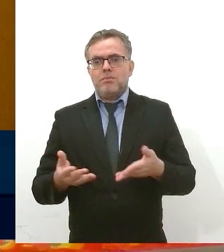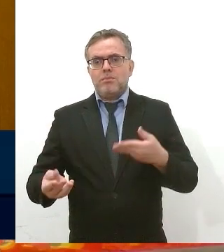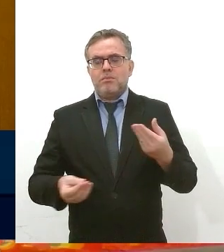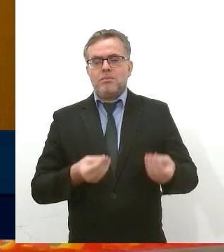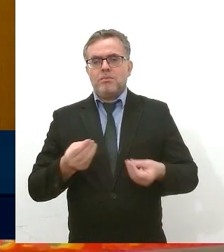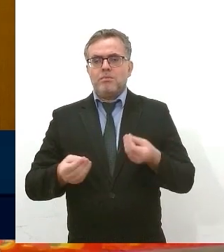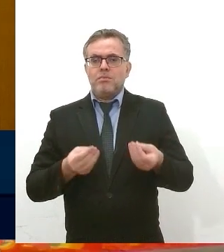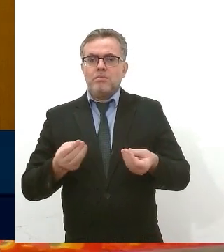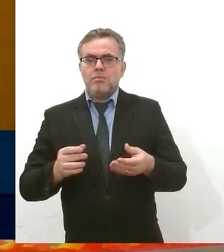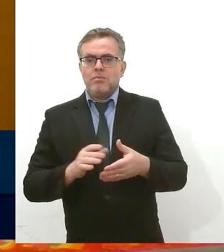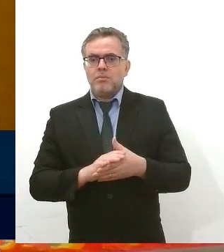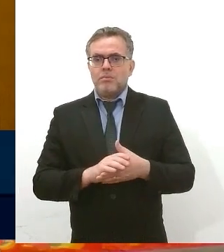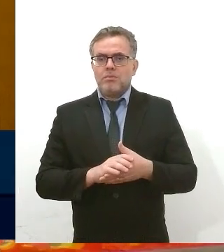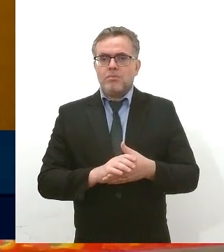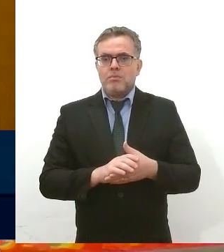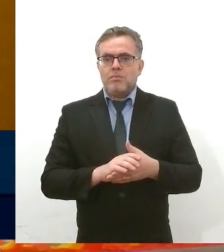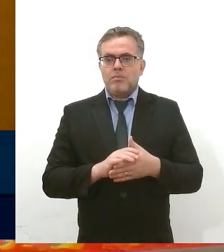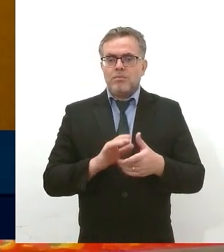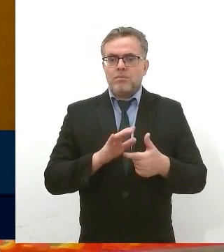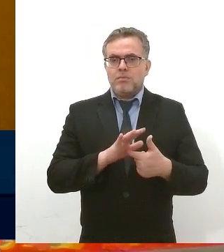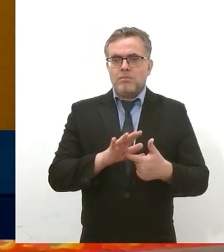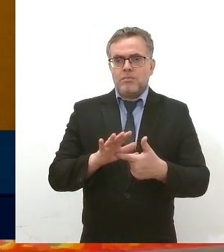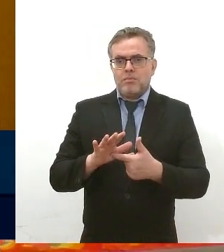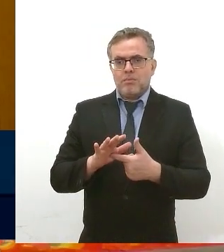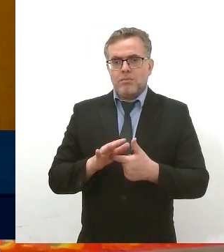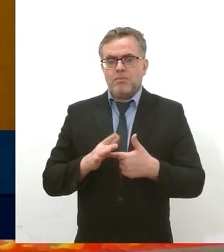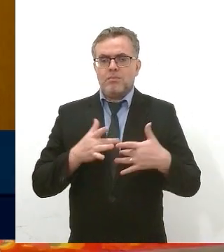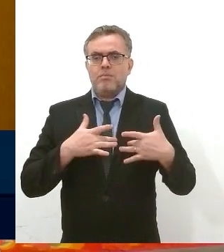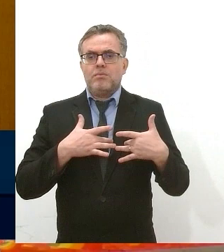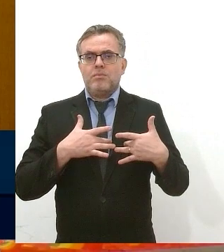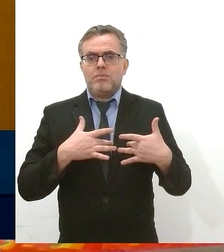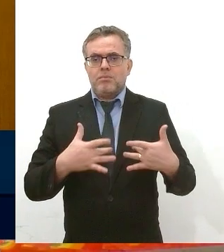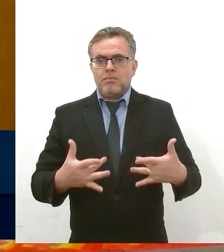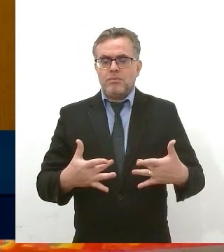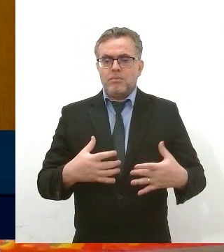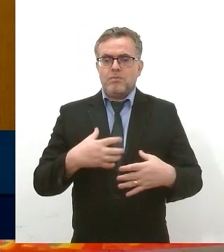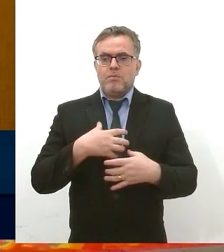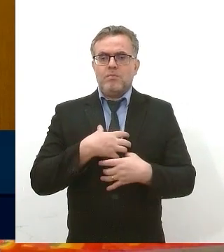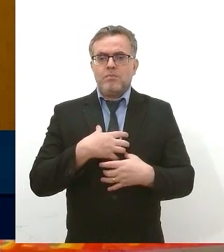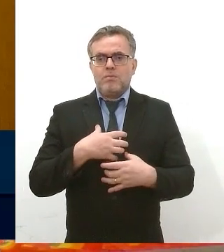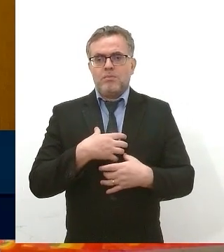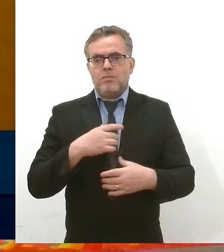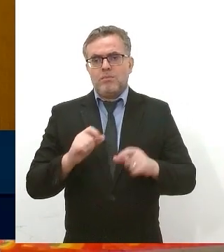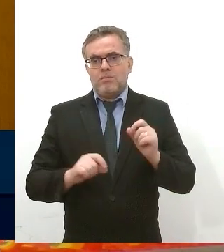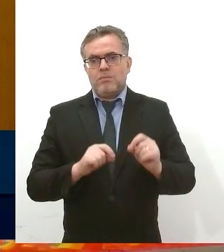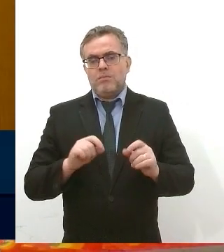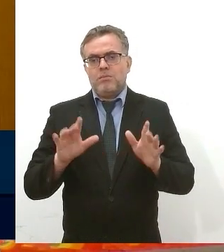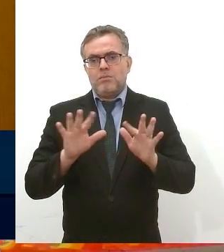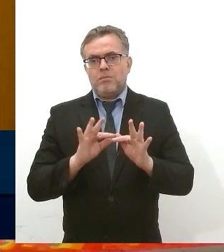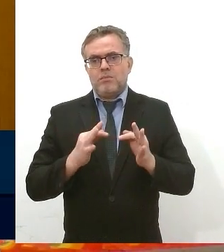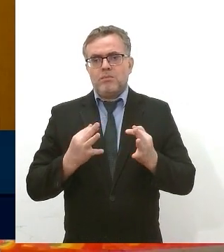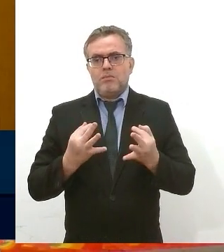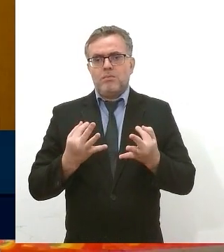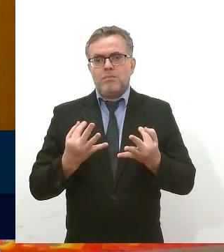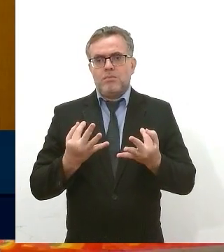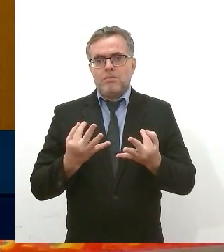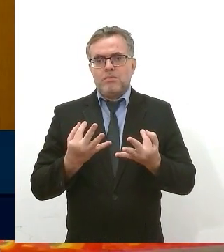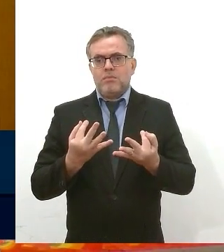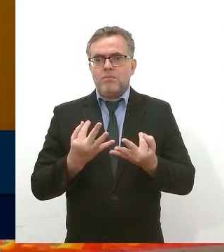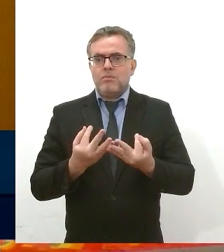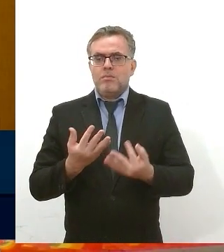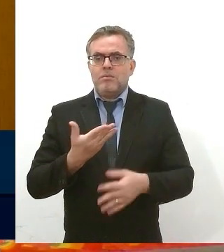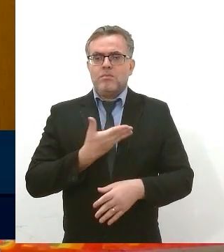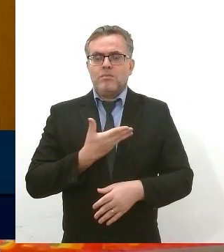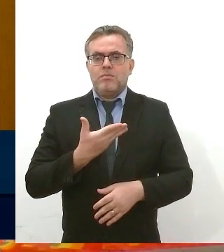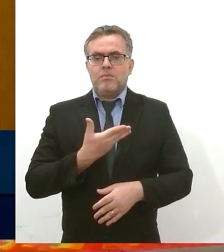prestando solidariedade, meus sentimentos à família, amigas e amigos, né, da